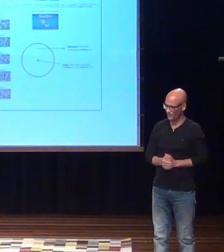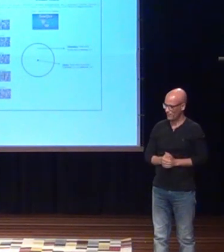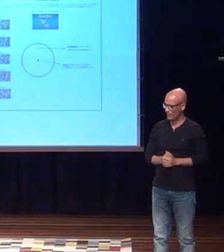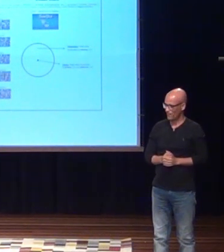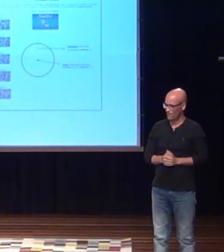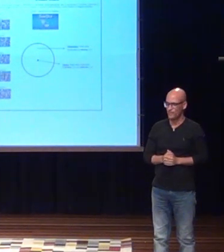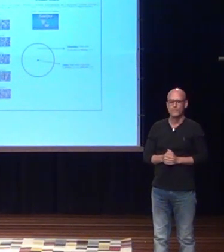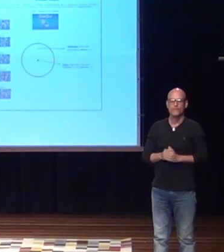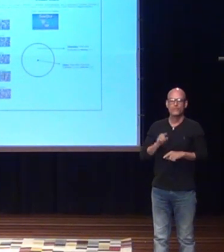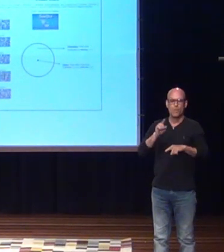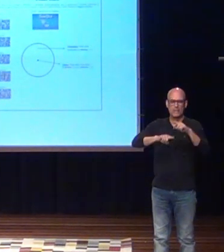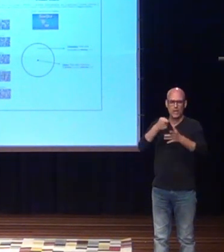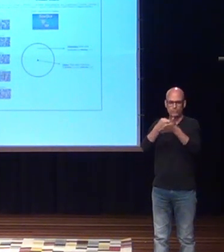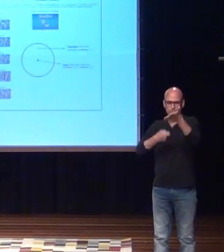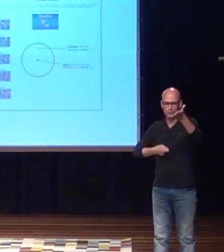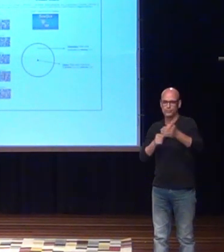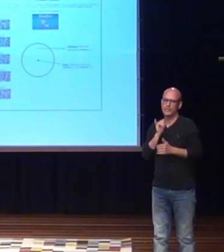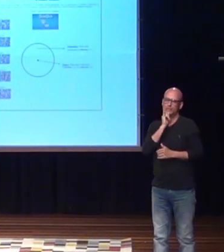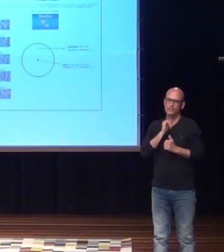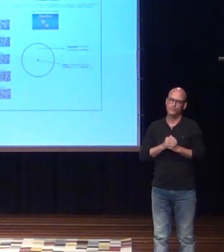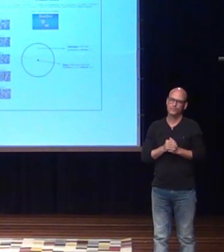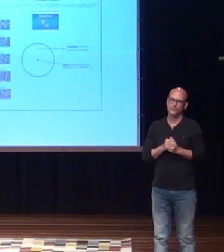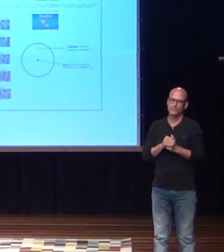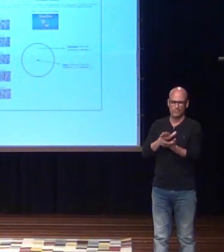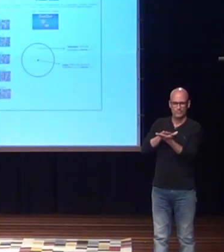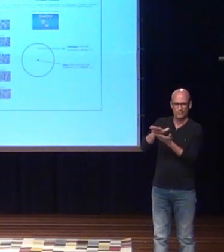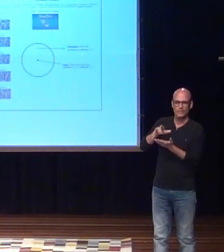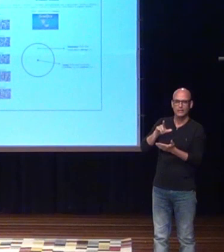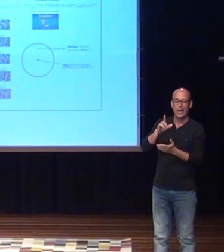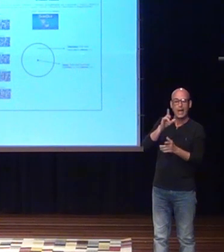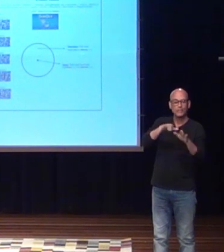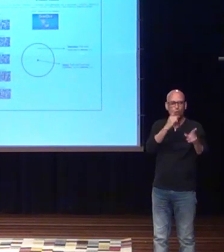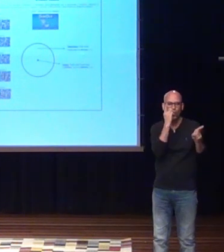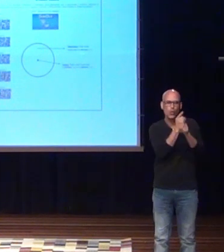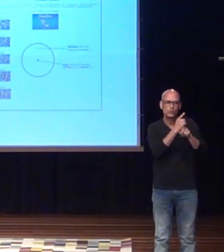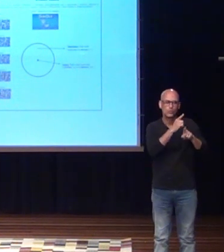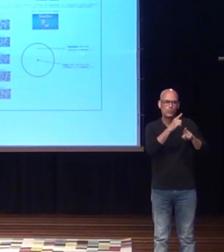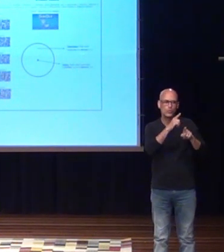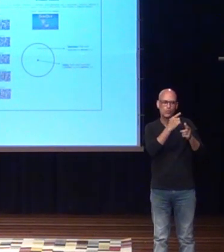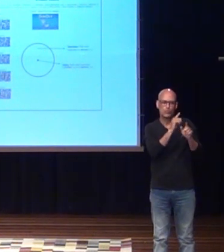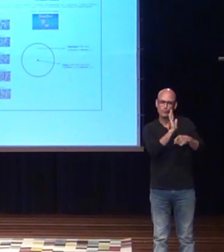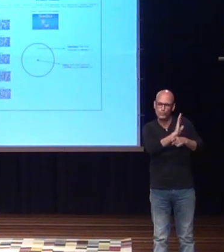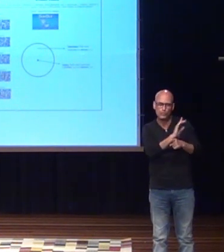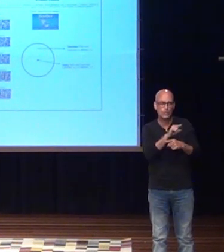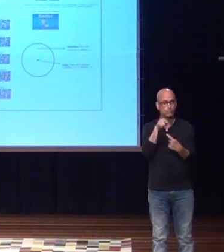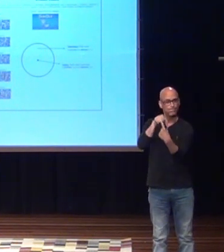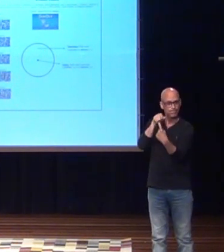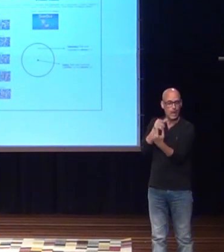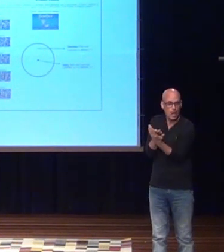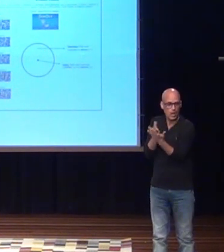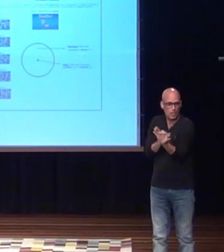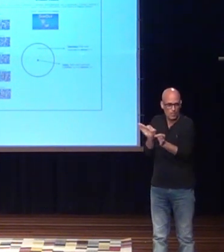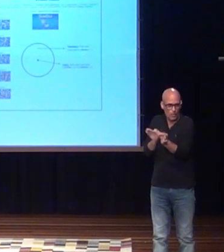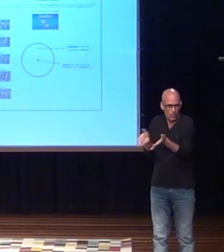material impresso, toda vez que a gente acha um vídeo que tem a ver com esse material, com essa aula, com essa dinâmica que a